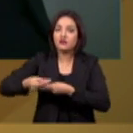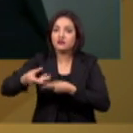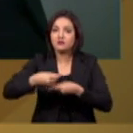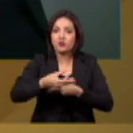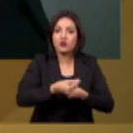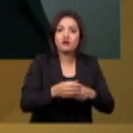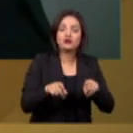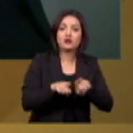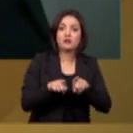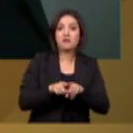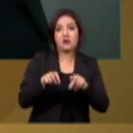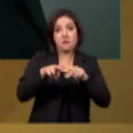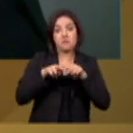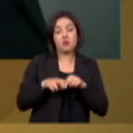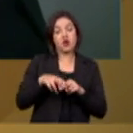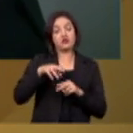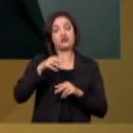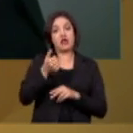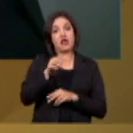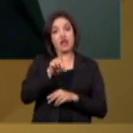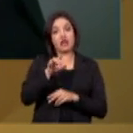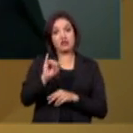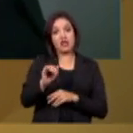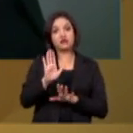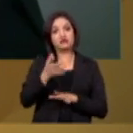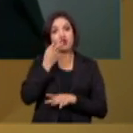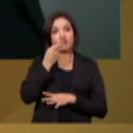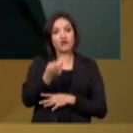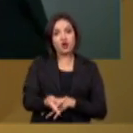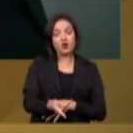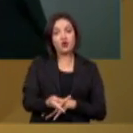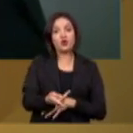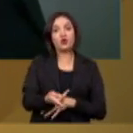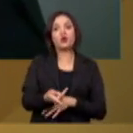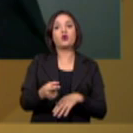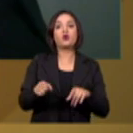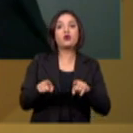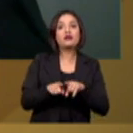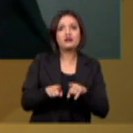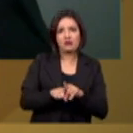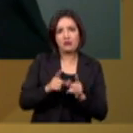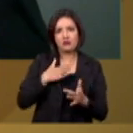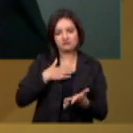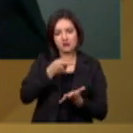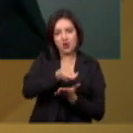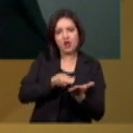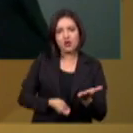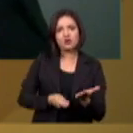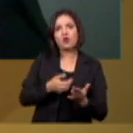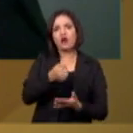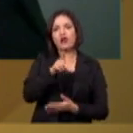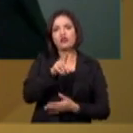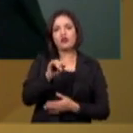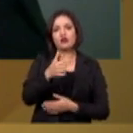razão da da e vossa excelência mencionou e apego oito também a nossa relatoria